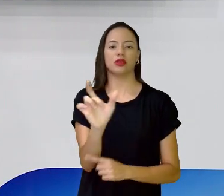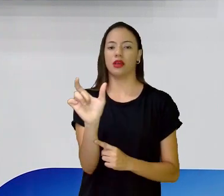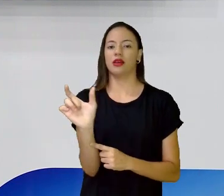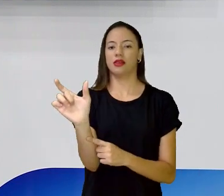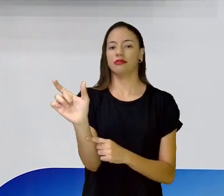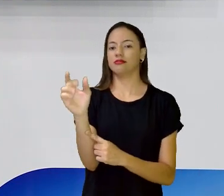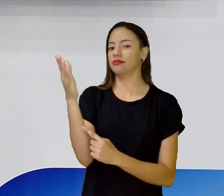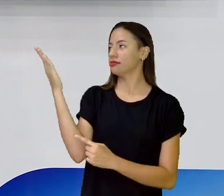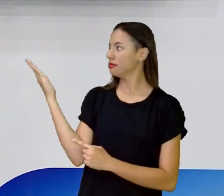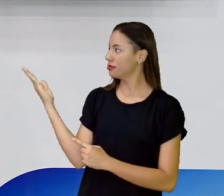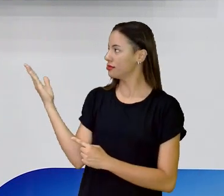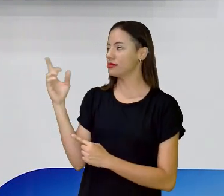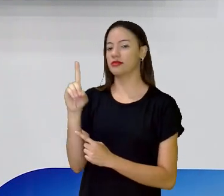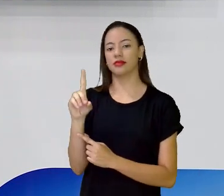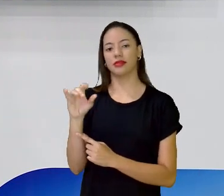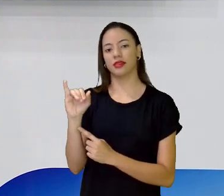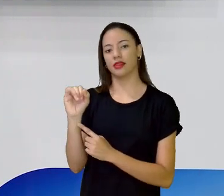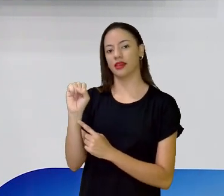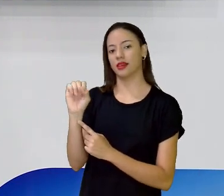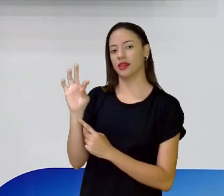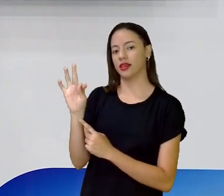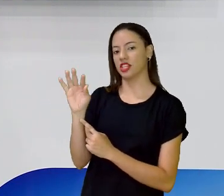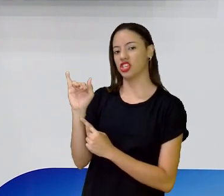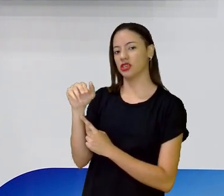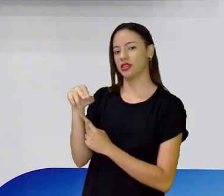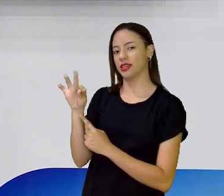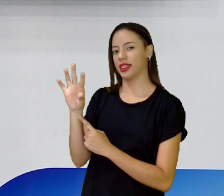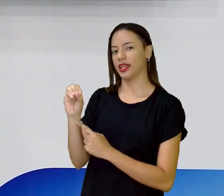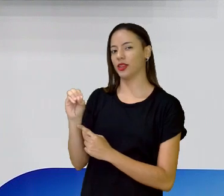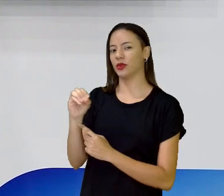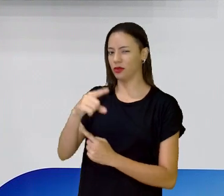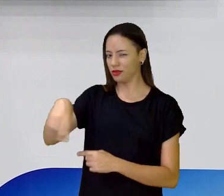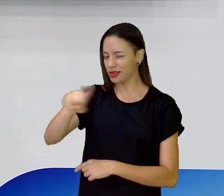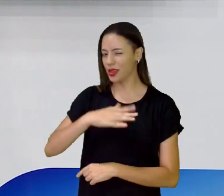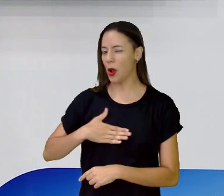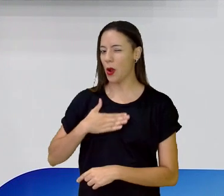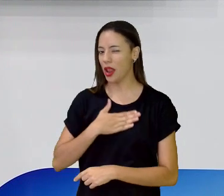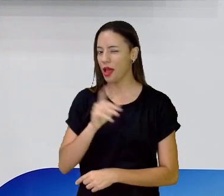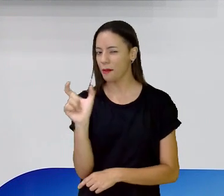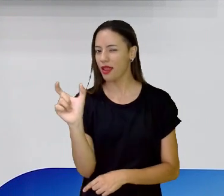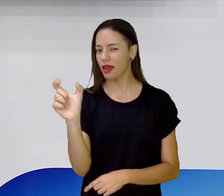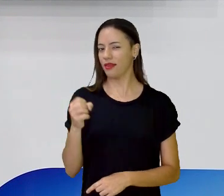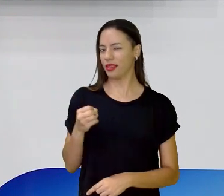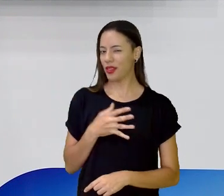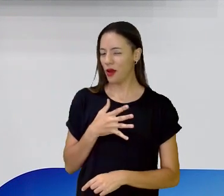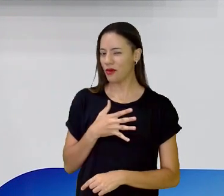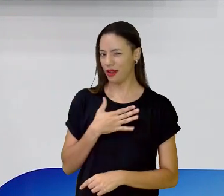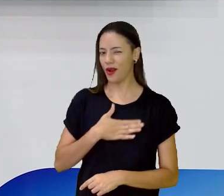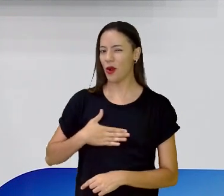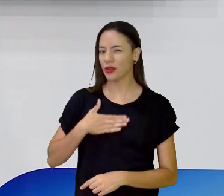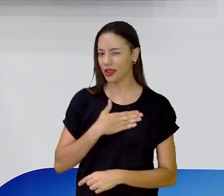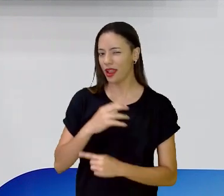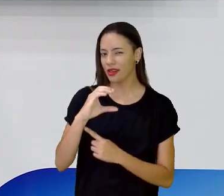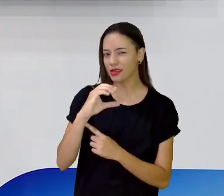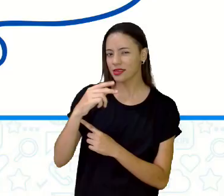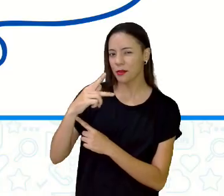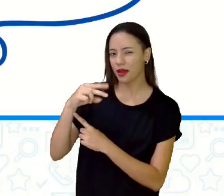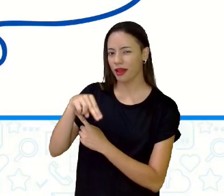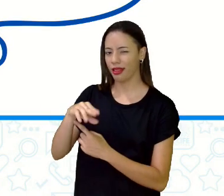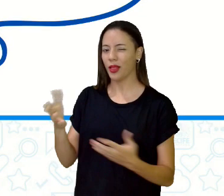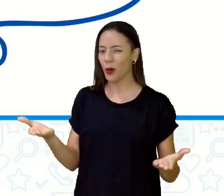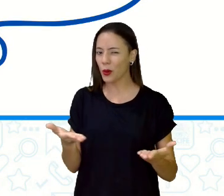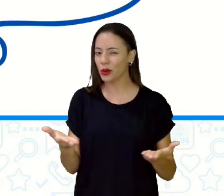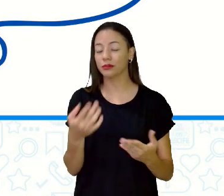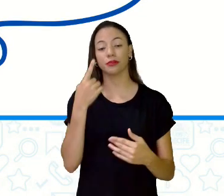essa palavra distinto. Combinado? Gostaram dessa palavra nova? Gostaram desse CPN? E